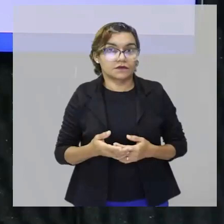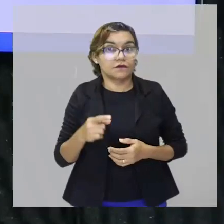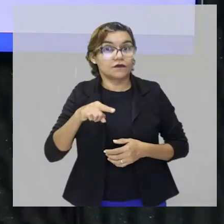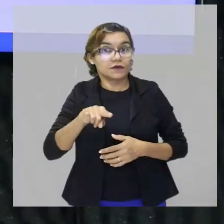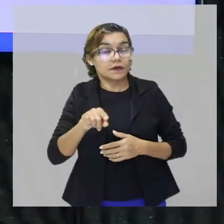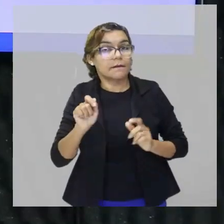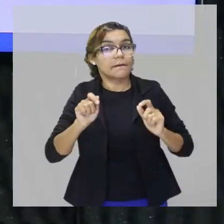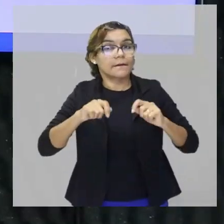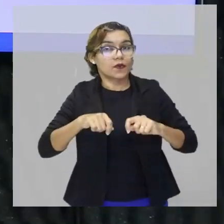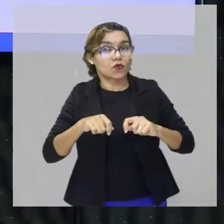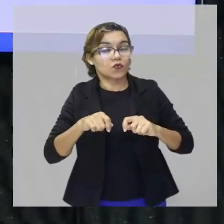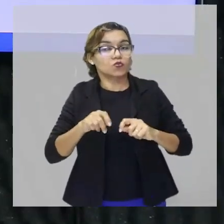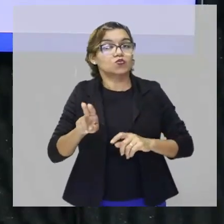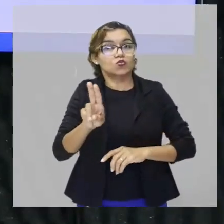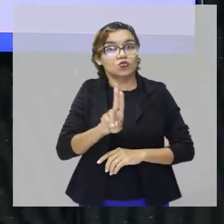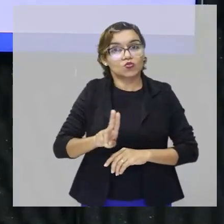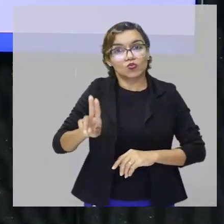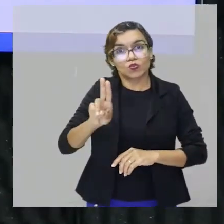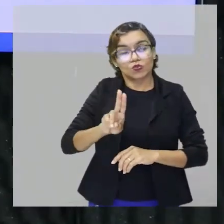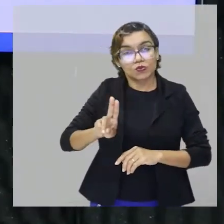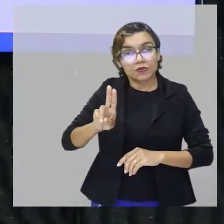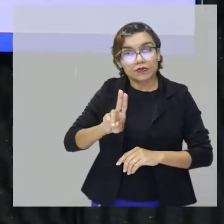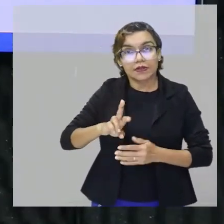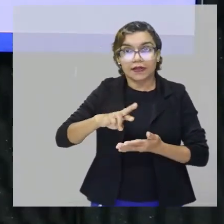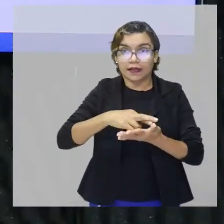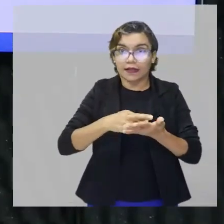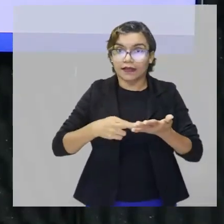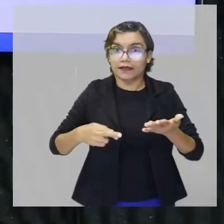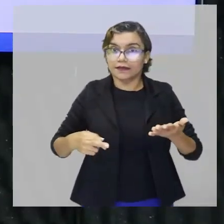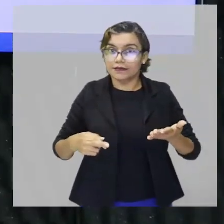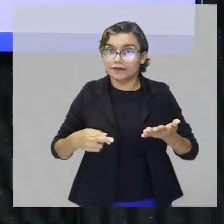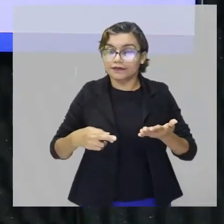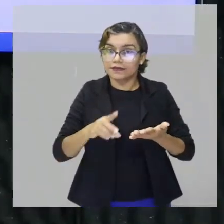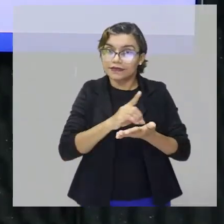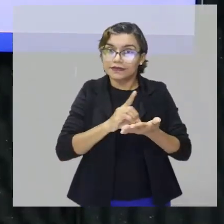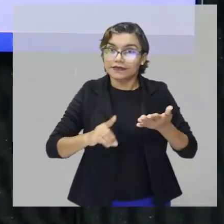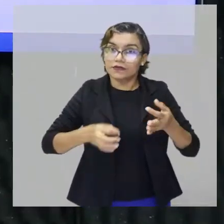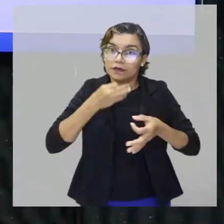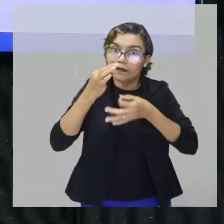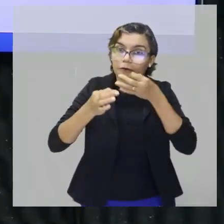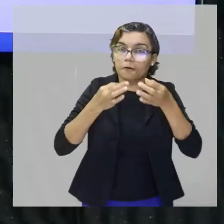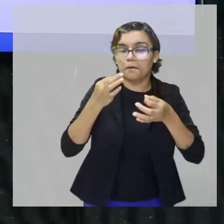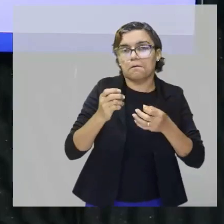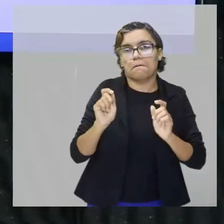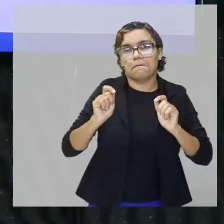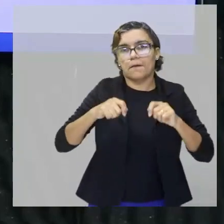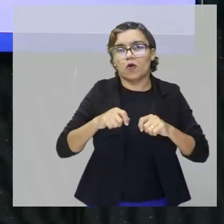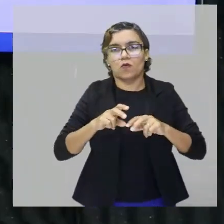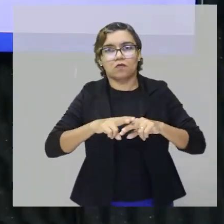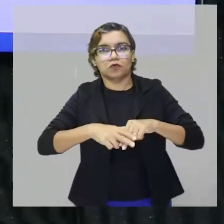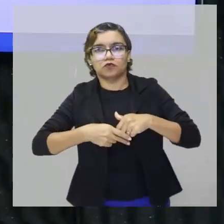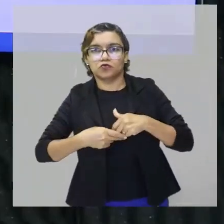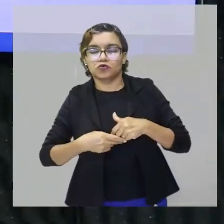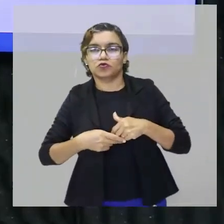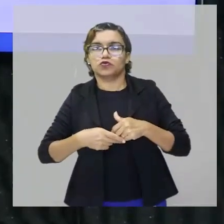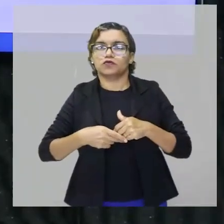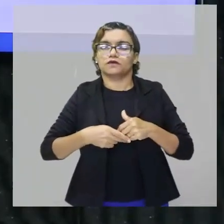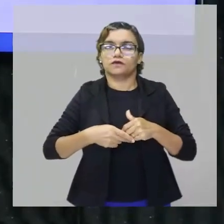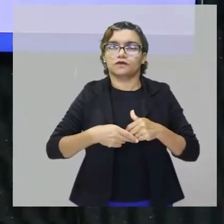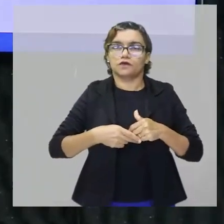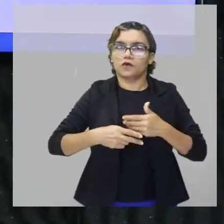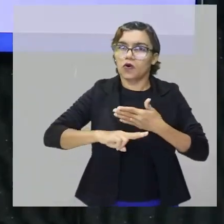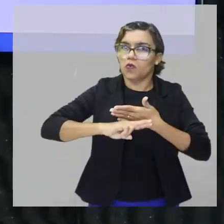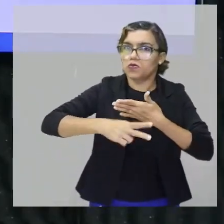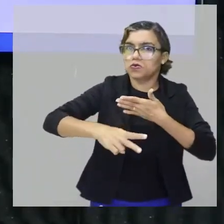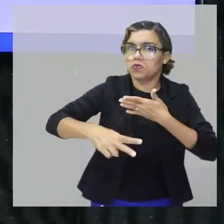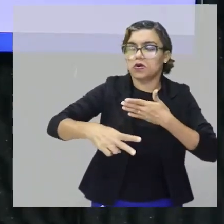podem utilizar na redação, na dissertação argumentativa. Você pode fazer uma causa e uma consequência, finalidade e